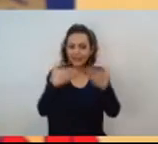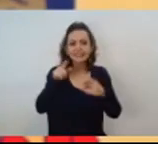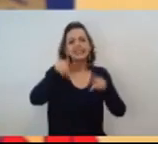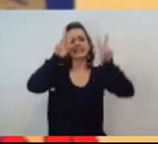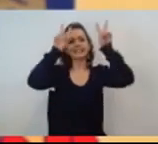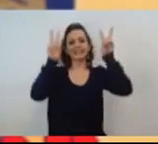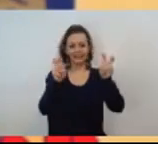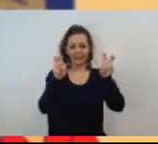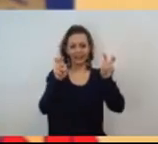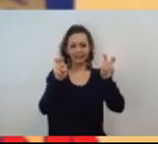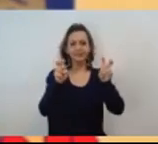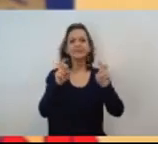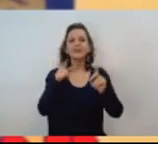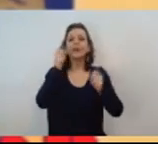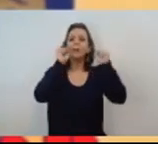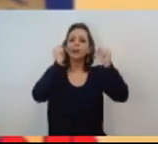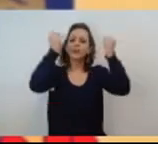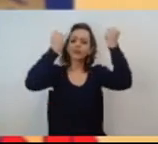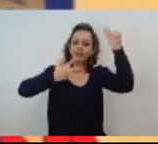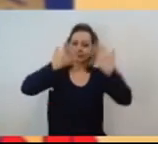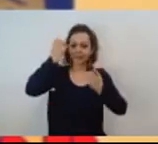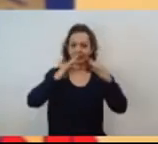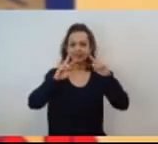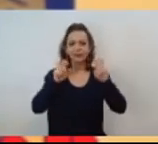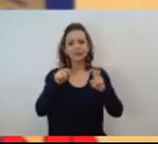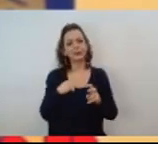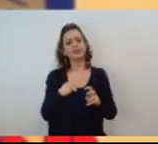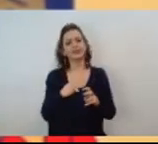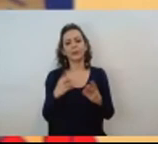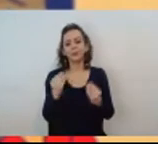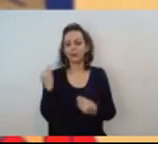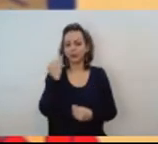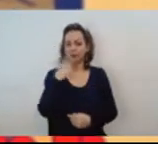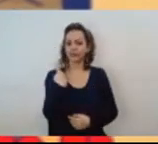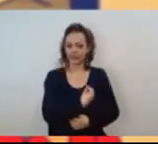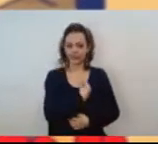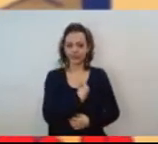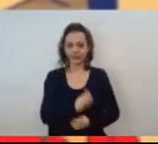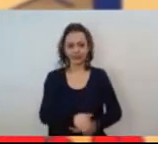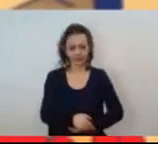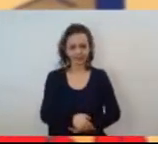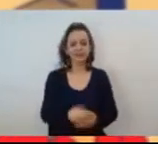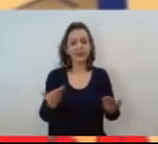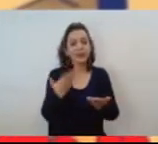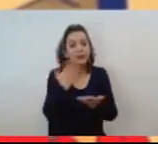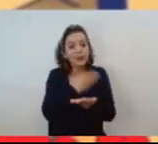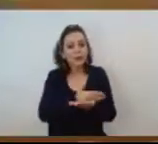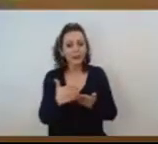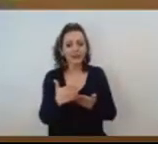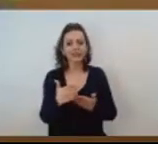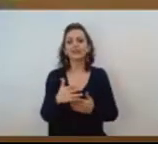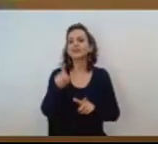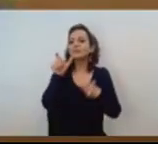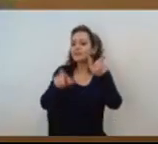pôr a falar um pouquinho esse tema tão importante que está presente no nosso relatório vamos começar pelas meninas eu queria